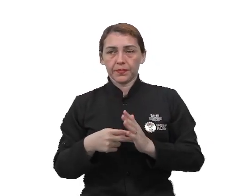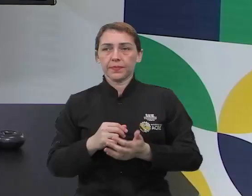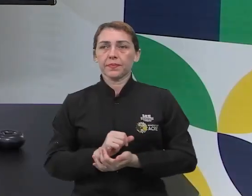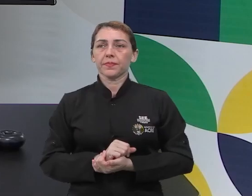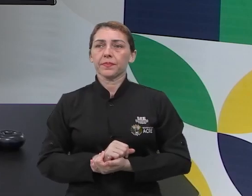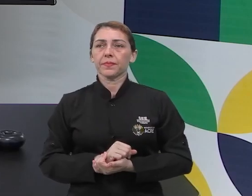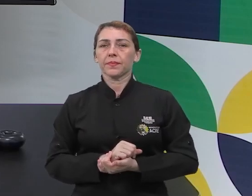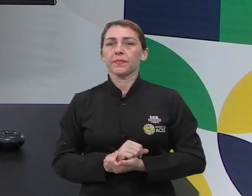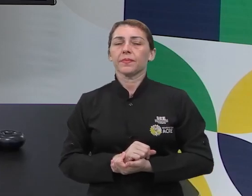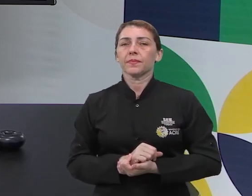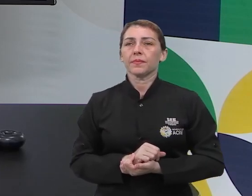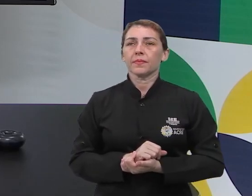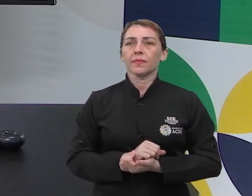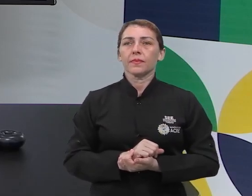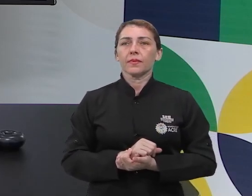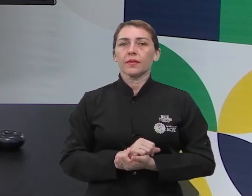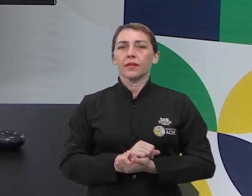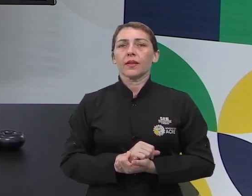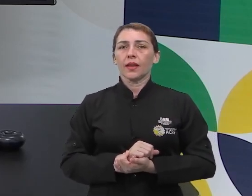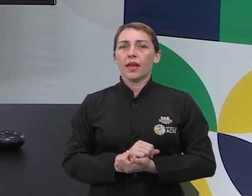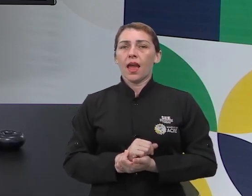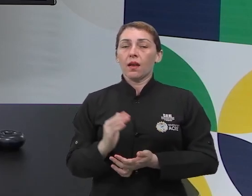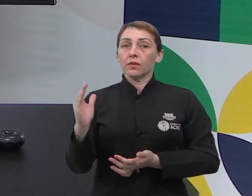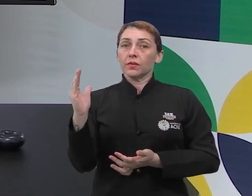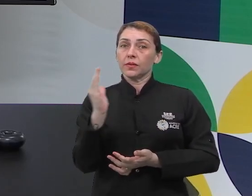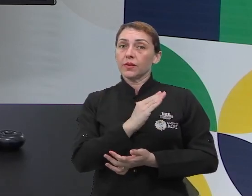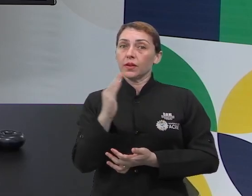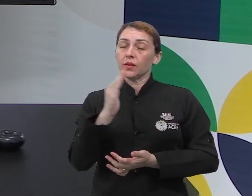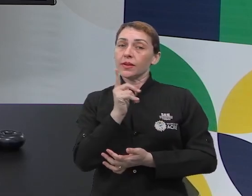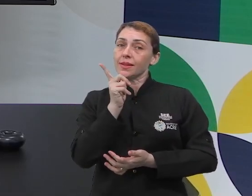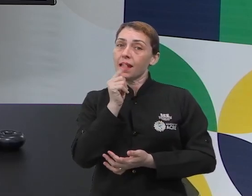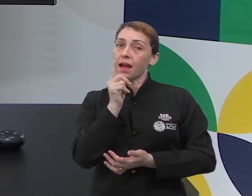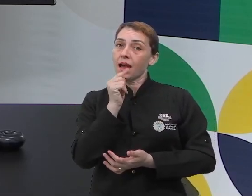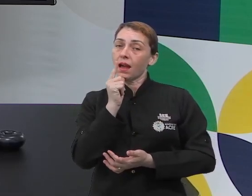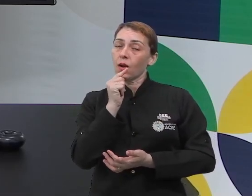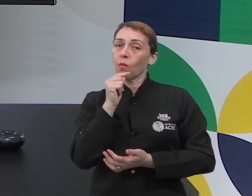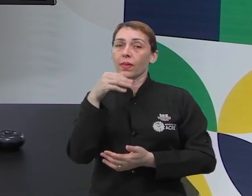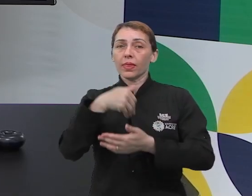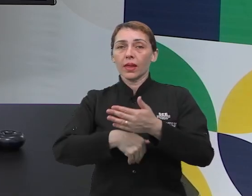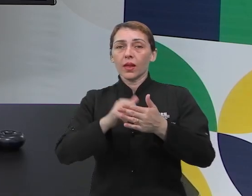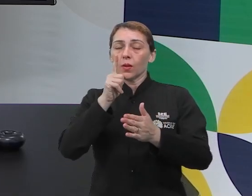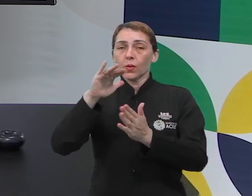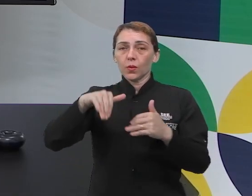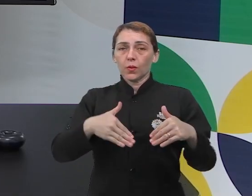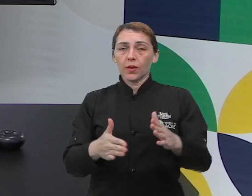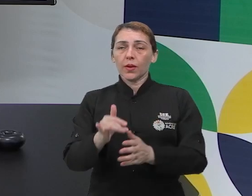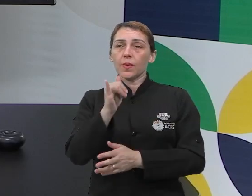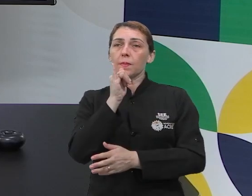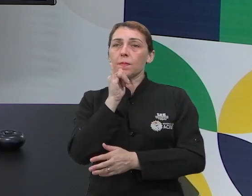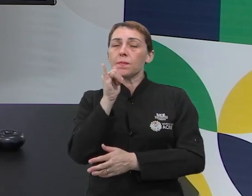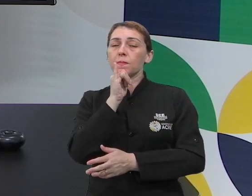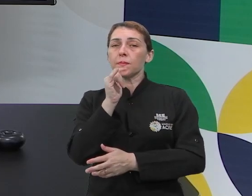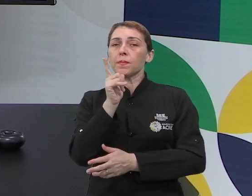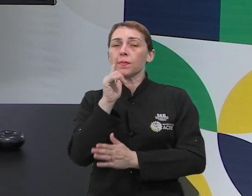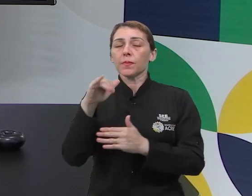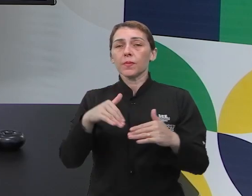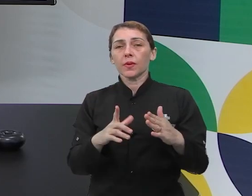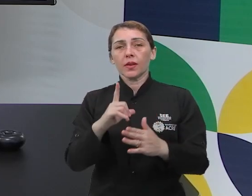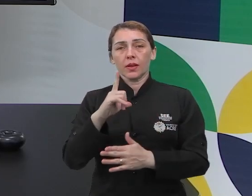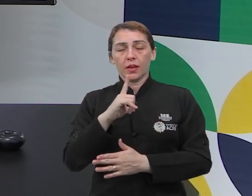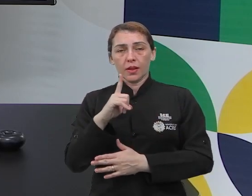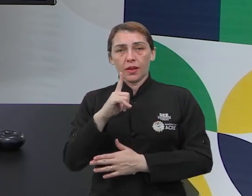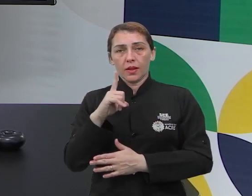relevo. Gradiente é a velocidade da água desse rio, tá? Então, por exemplo, num rio que nós